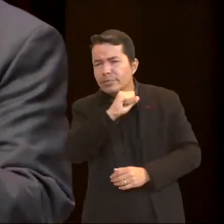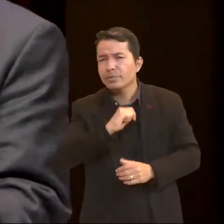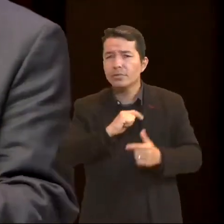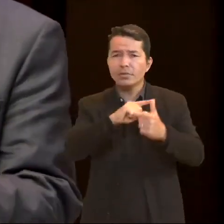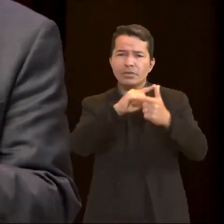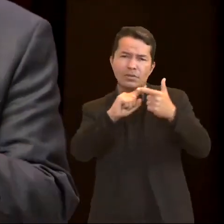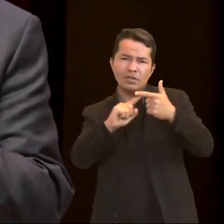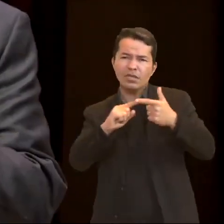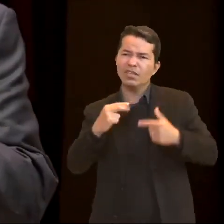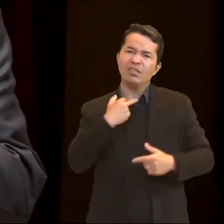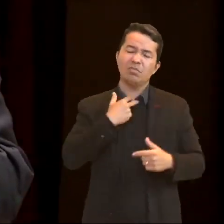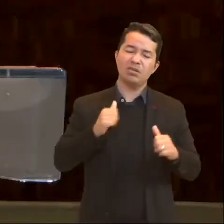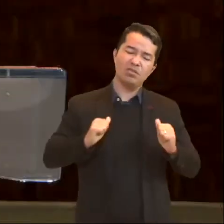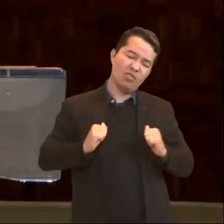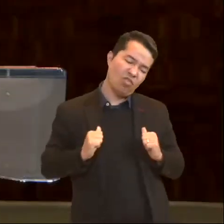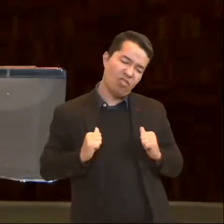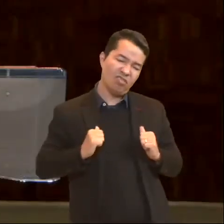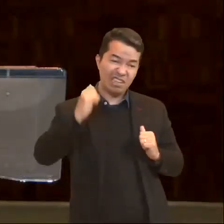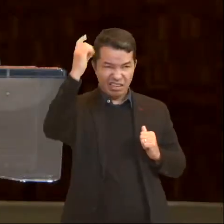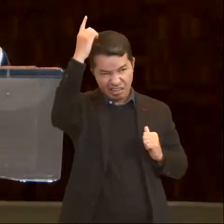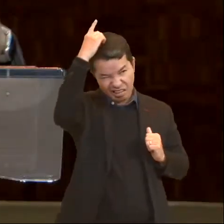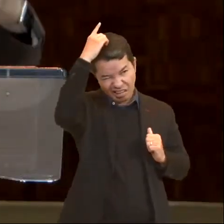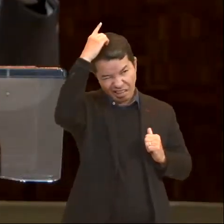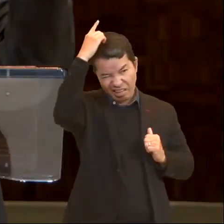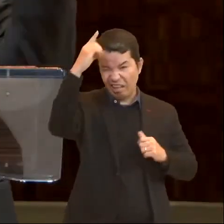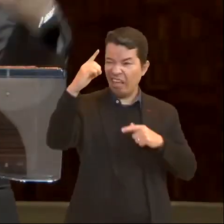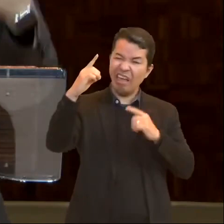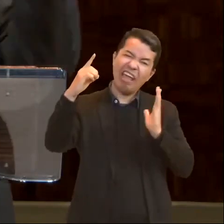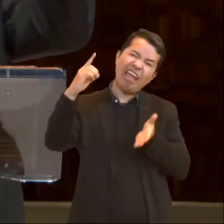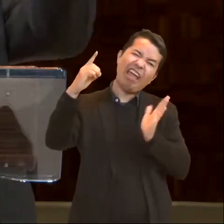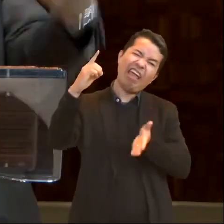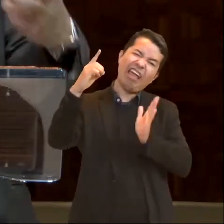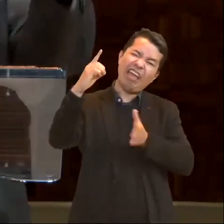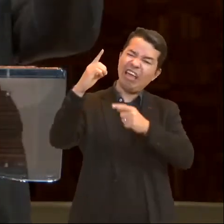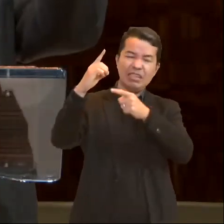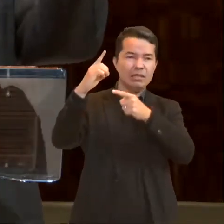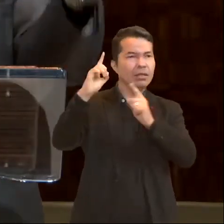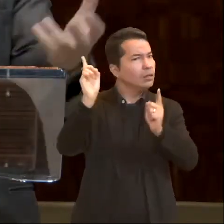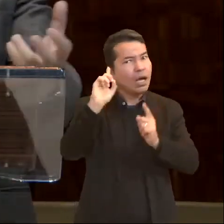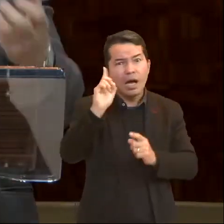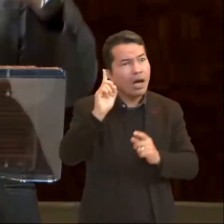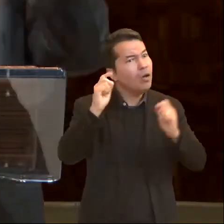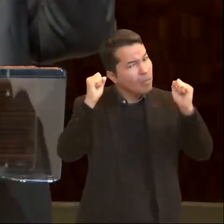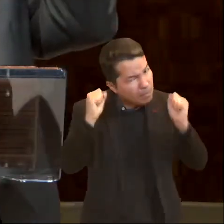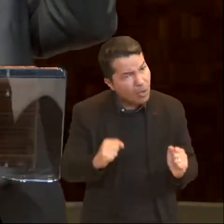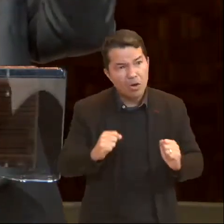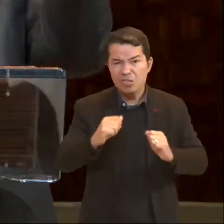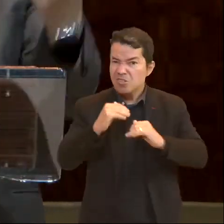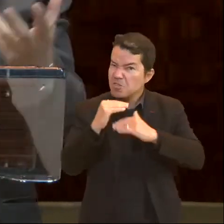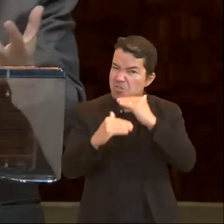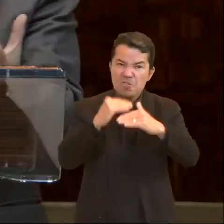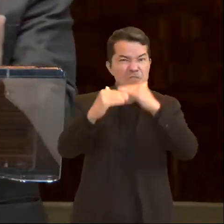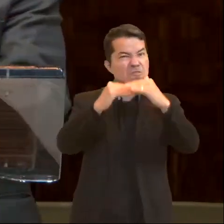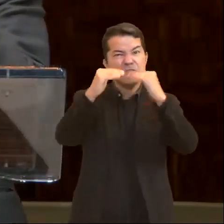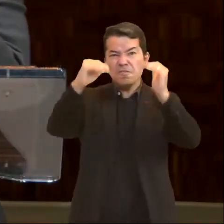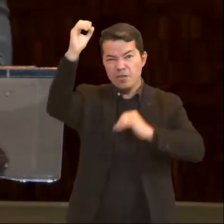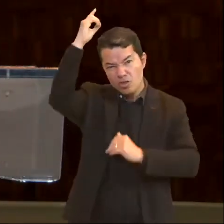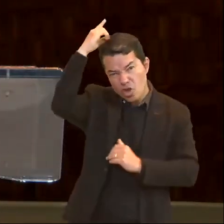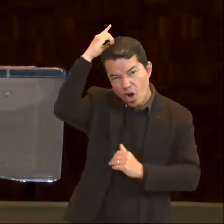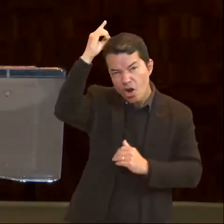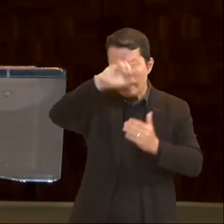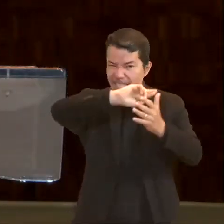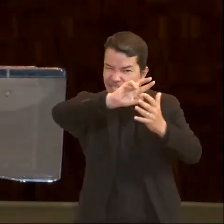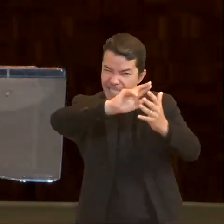com os dons que nós já recebemos. Então Deus está derramando dons espirituais, capacidades que vêm